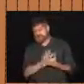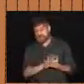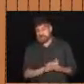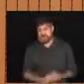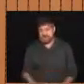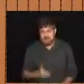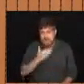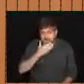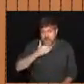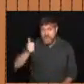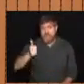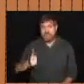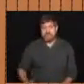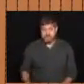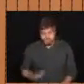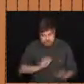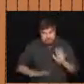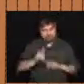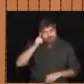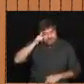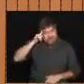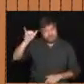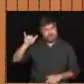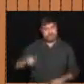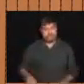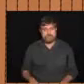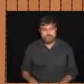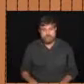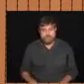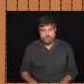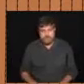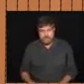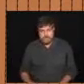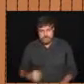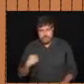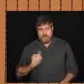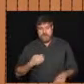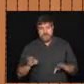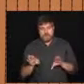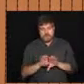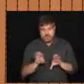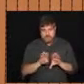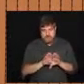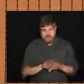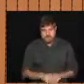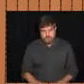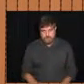assim do que ao contrário. Nós vamos também,